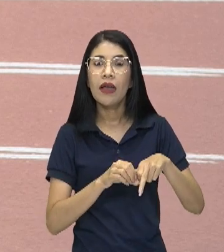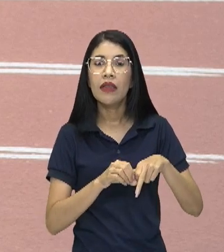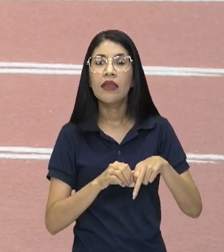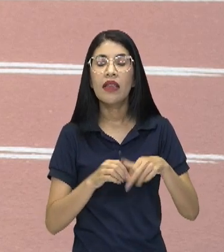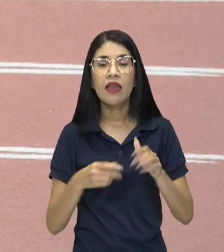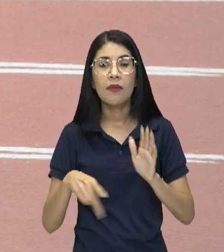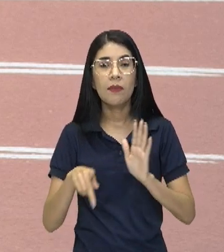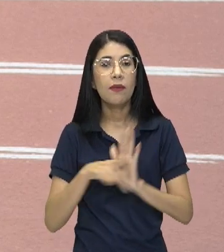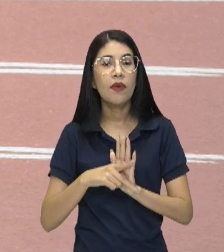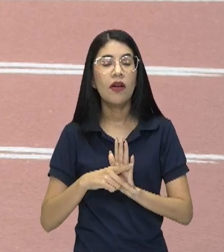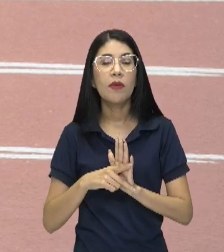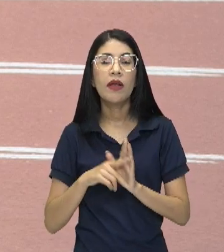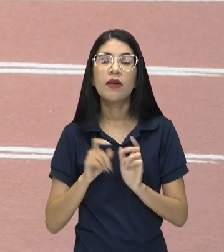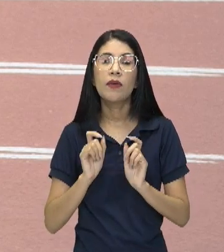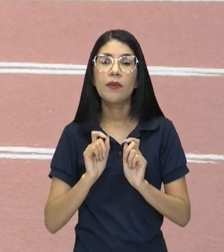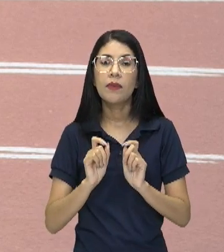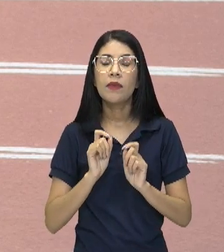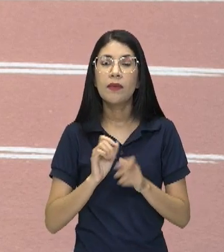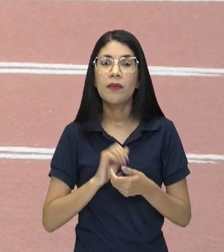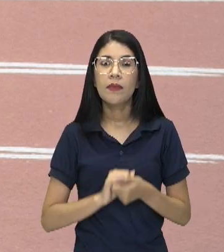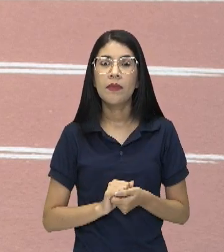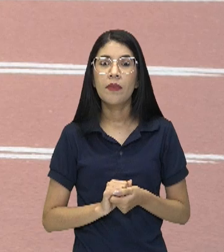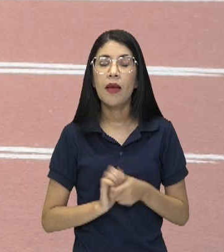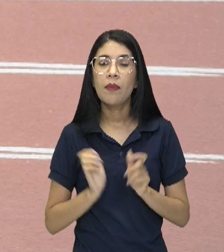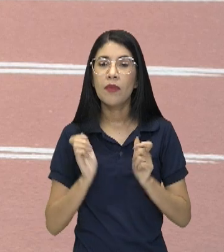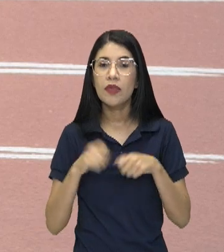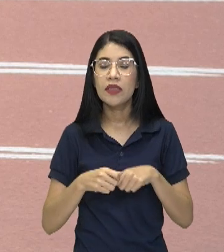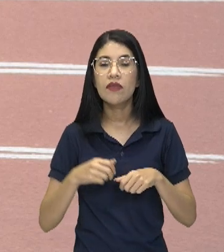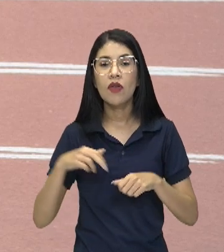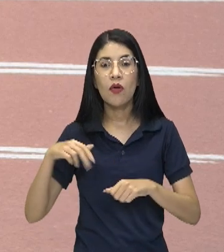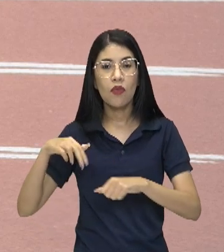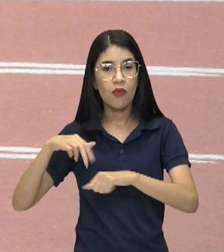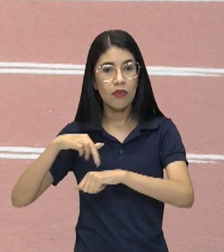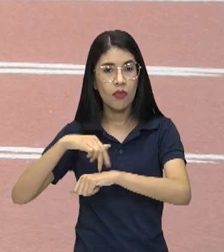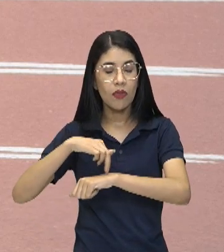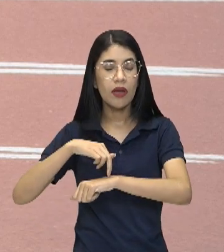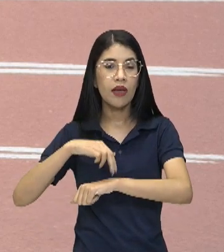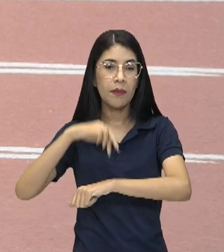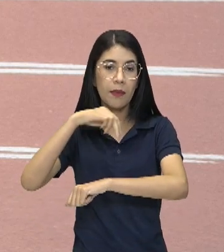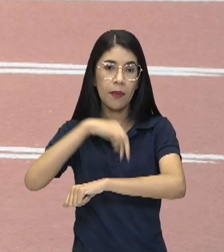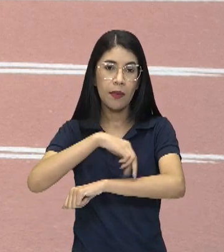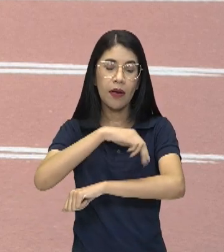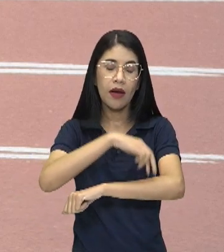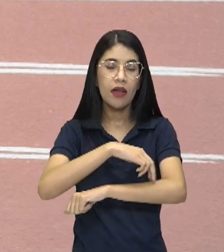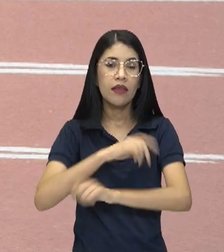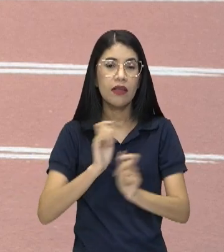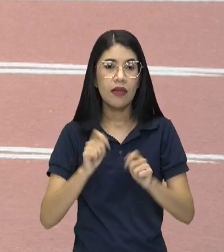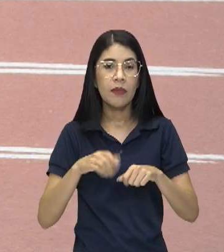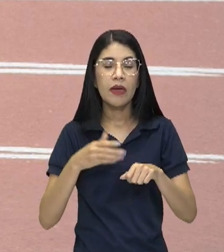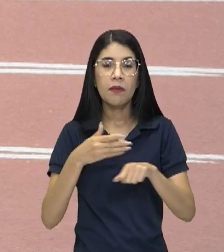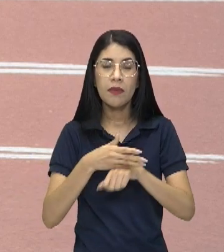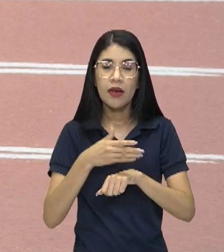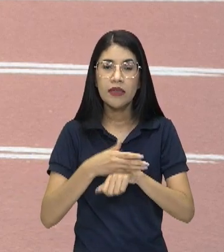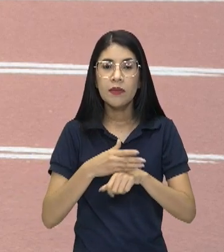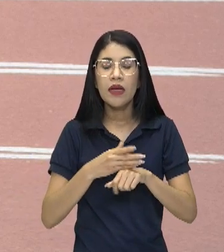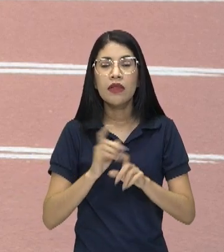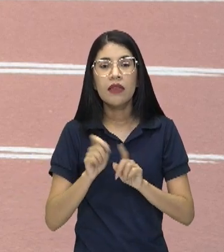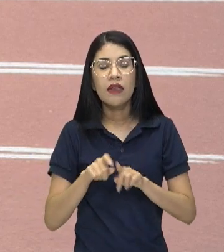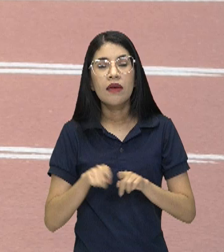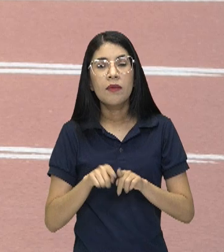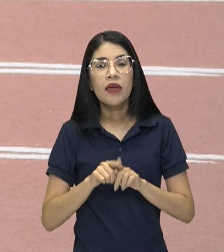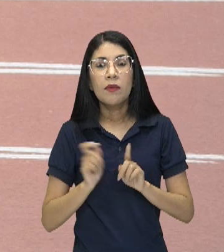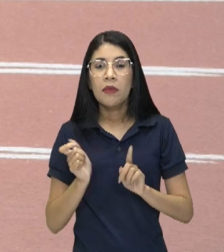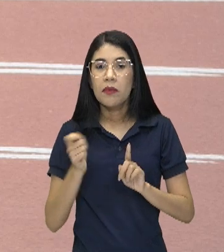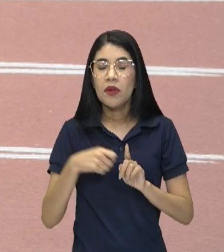feita, produzida aí para que ele consiga tanto participar como ter um desempenho, quem sabe